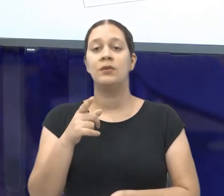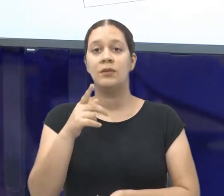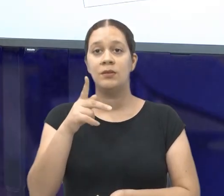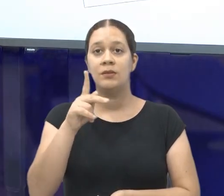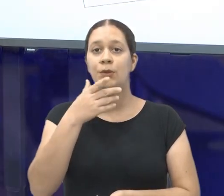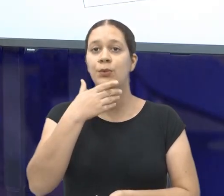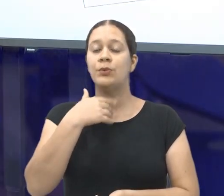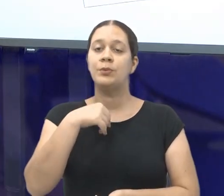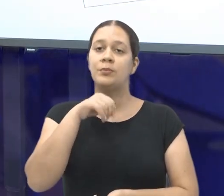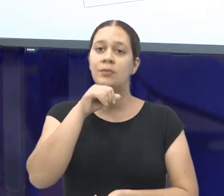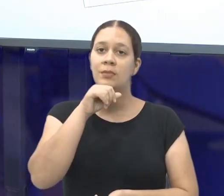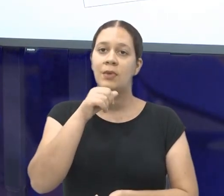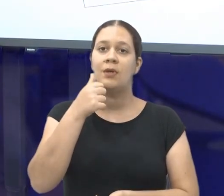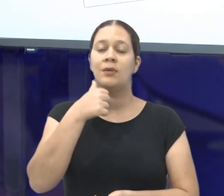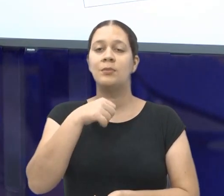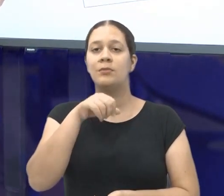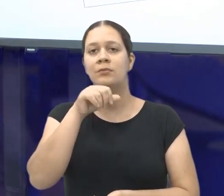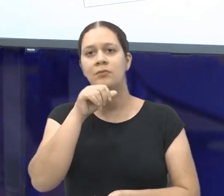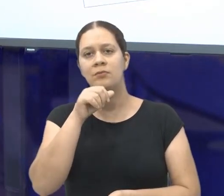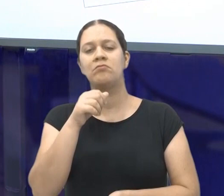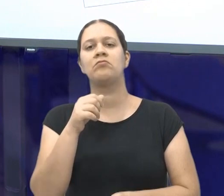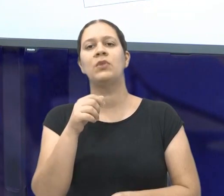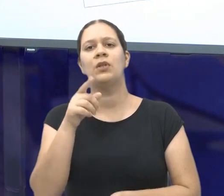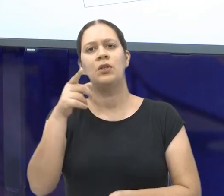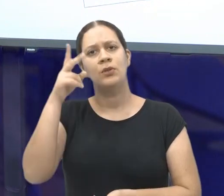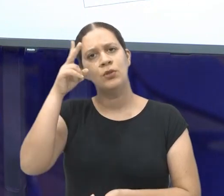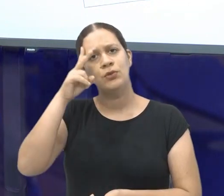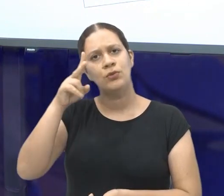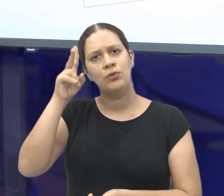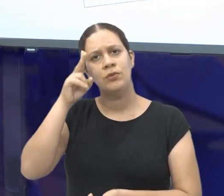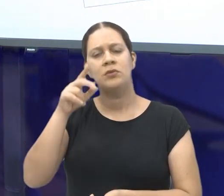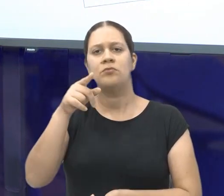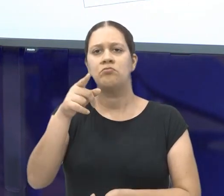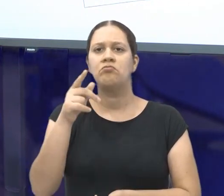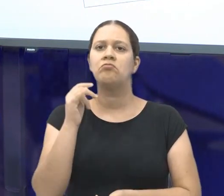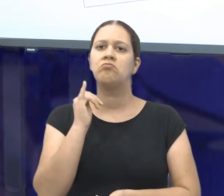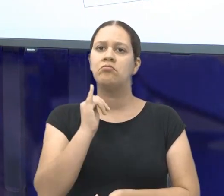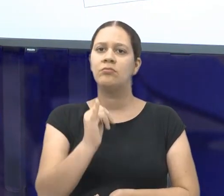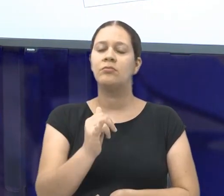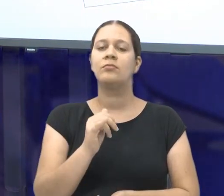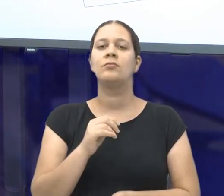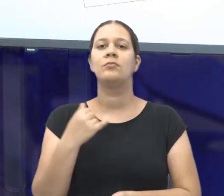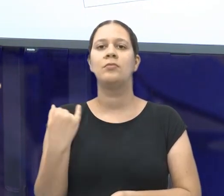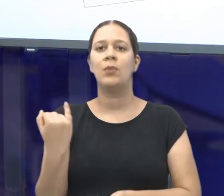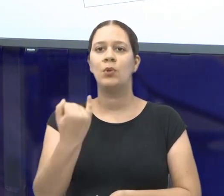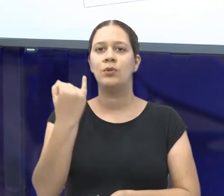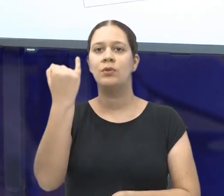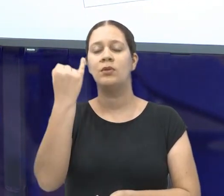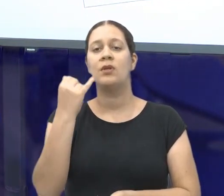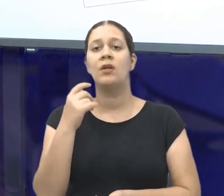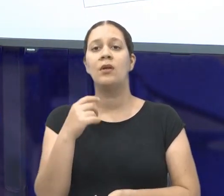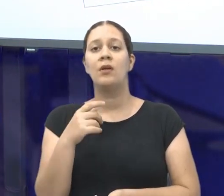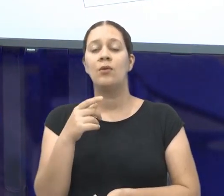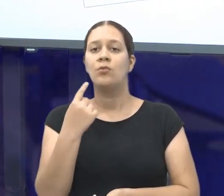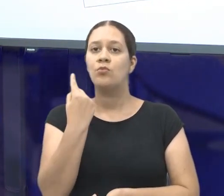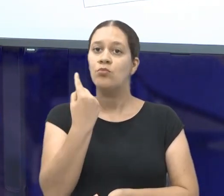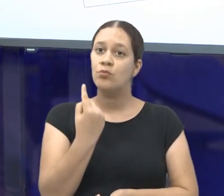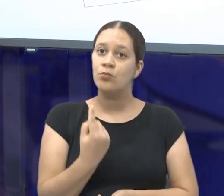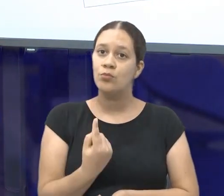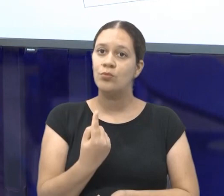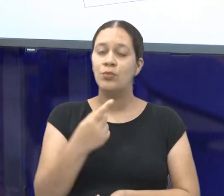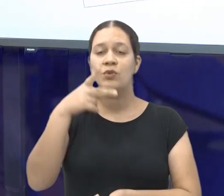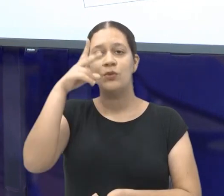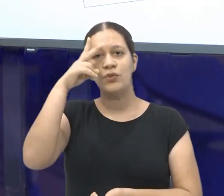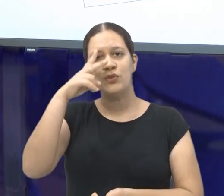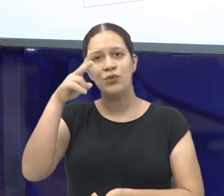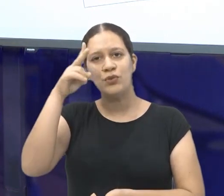pais te contaram, teus familiares, que você gostaria de registrar, tá bom? Mas não consegui tantos fatos, mas nem sequer um. Faz